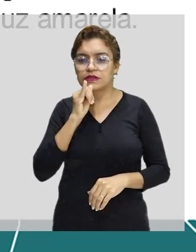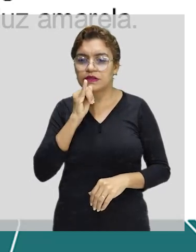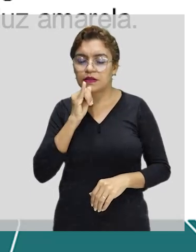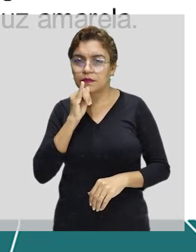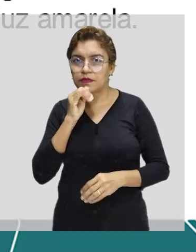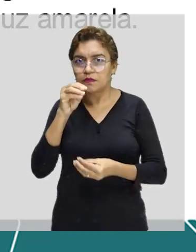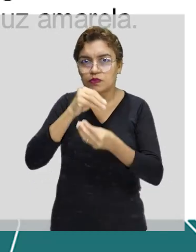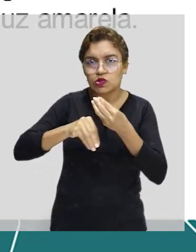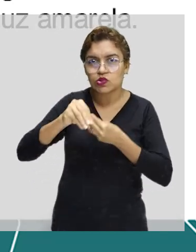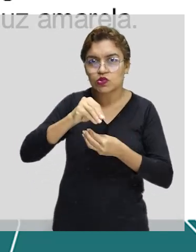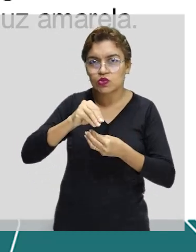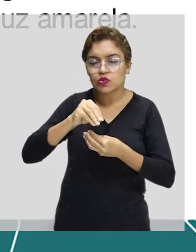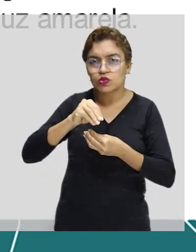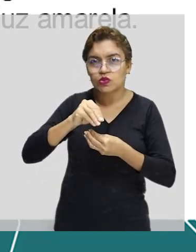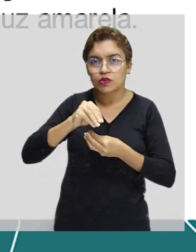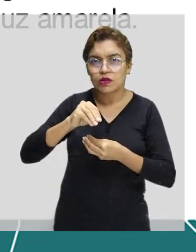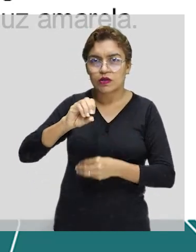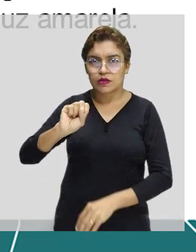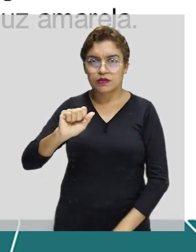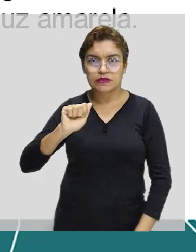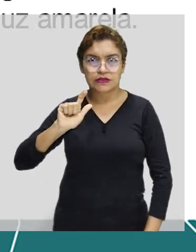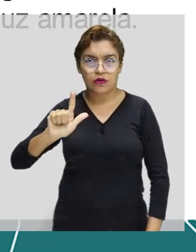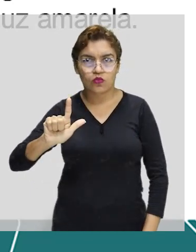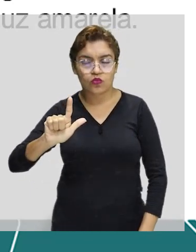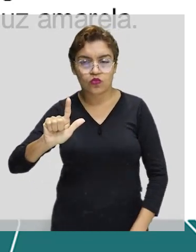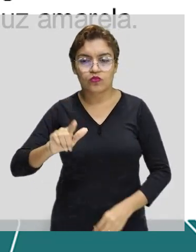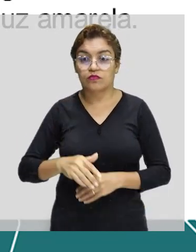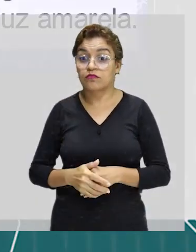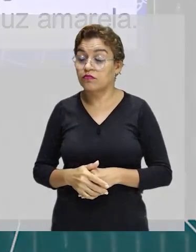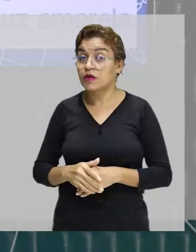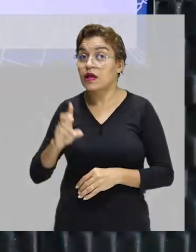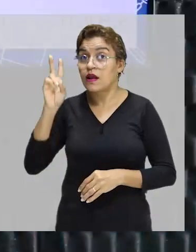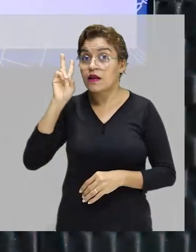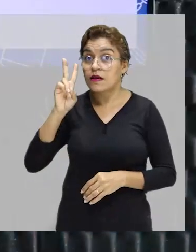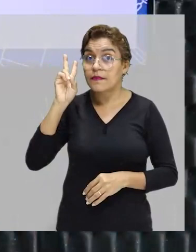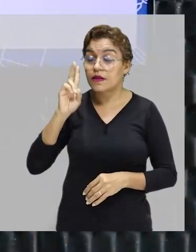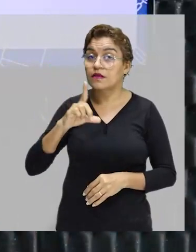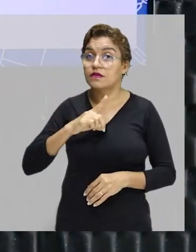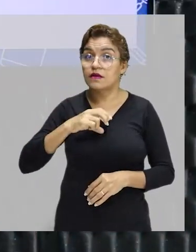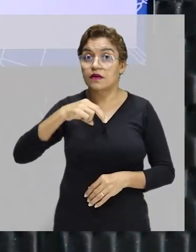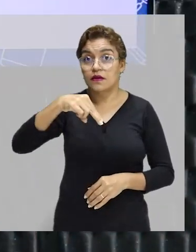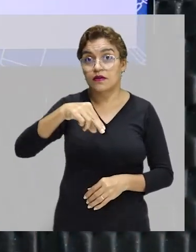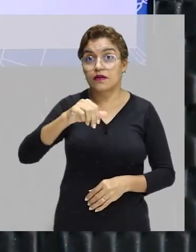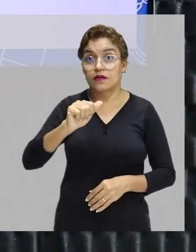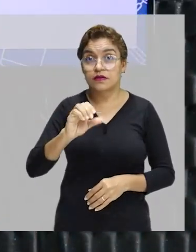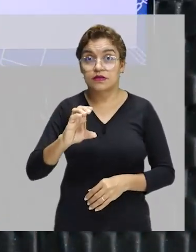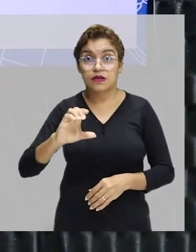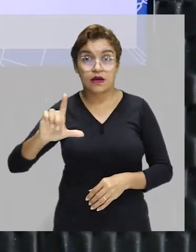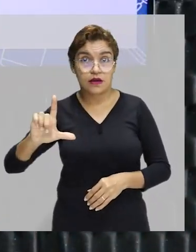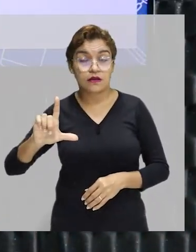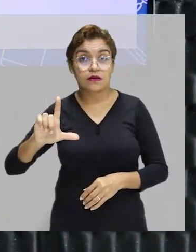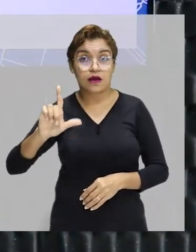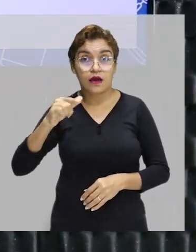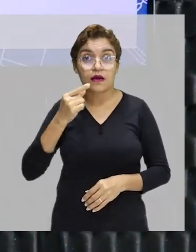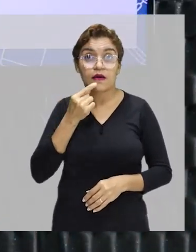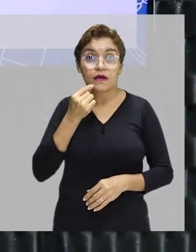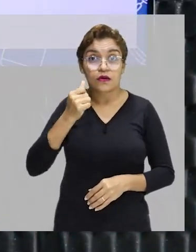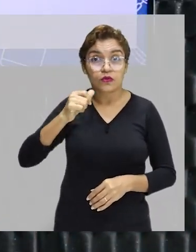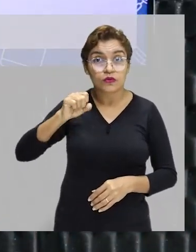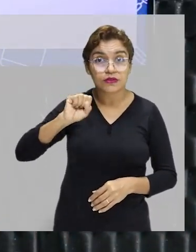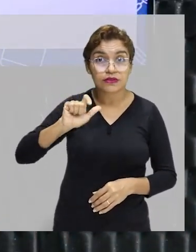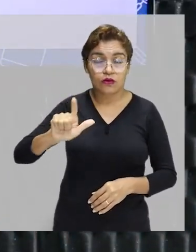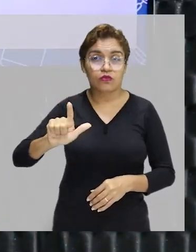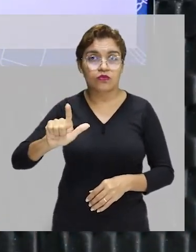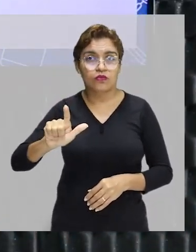volatilizando, né, o gás cloro. Lembrando que você tem ali o NaCl. Você não tem o